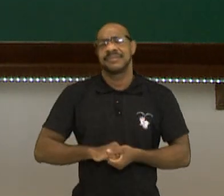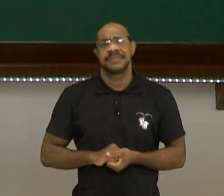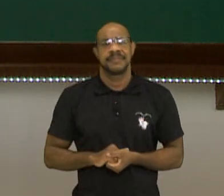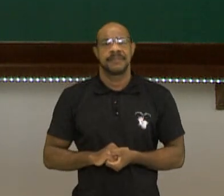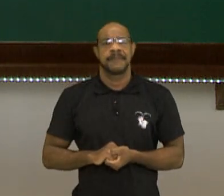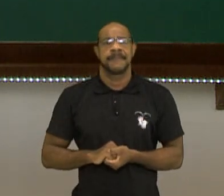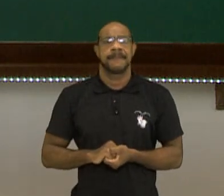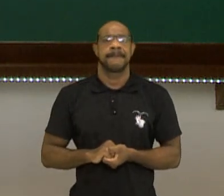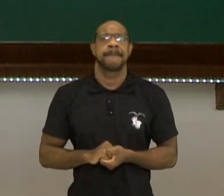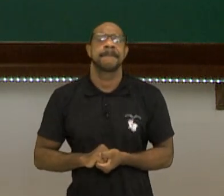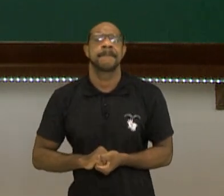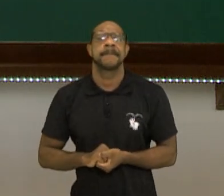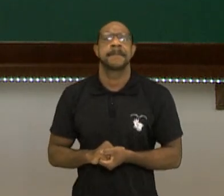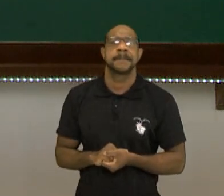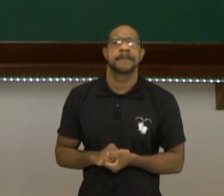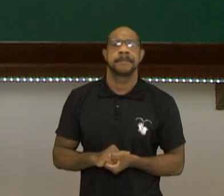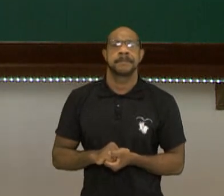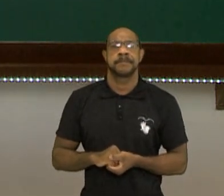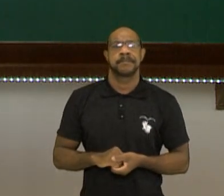diversidade. Beleza?